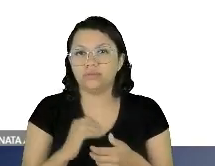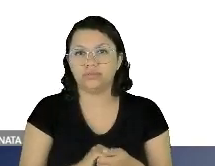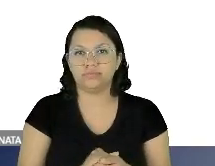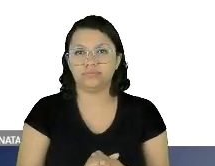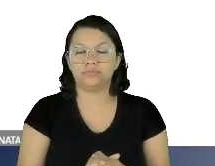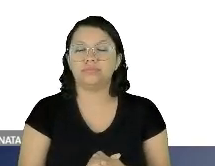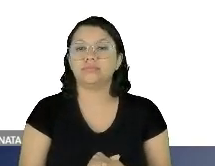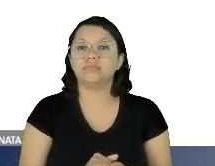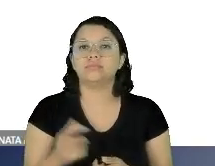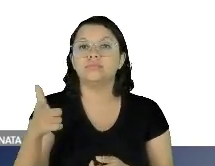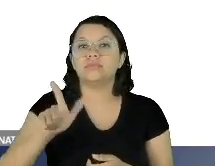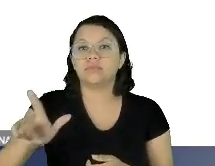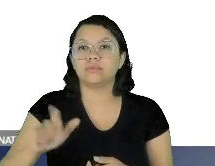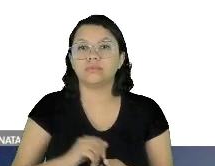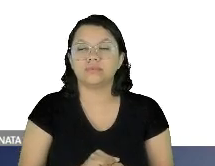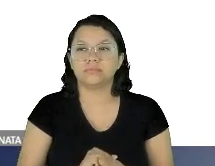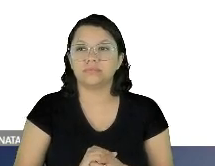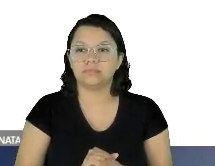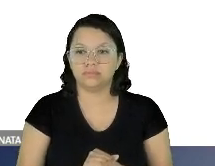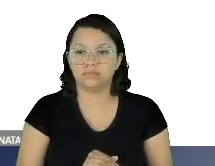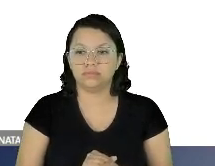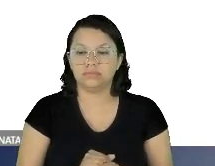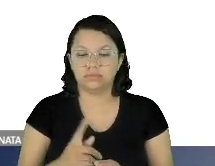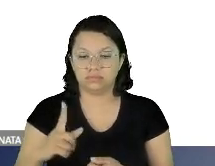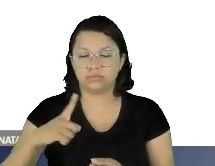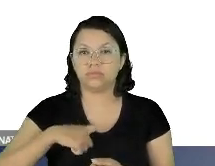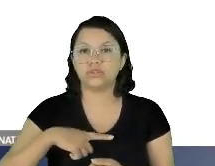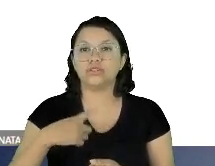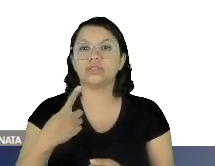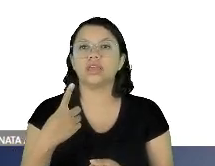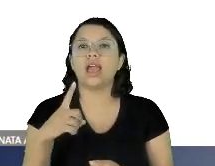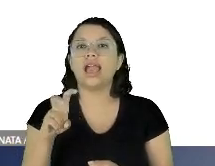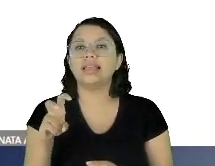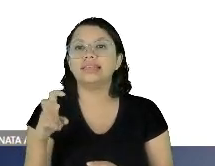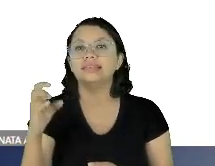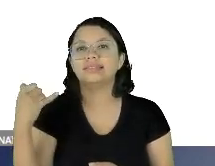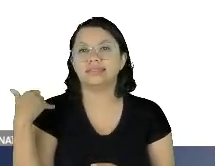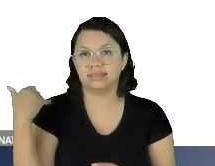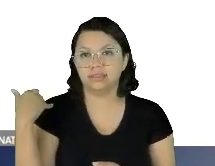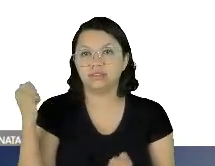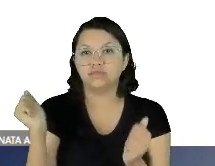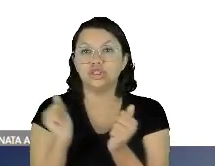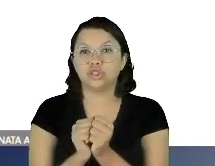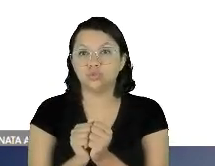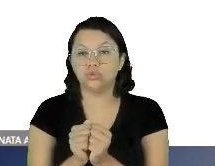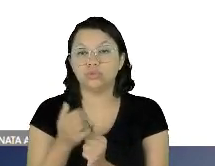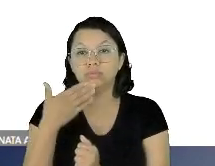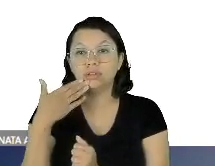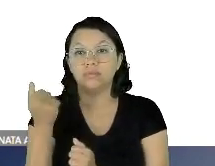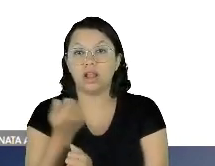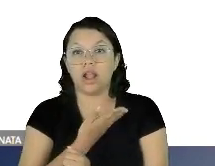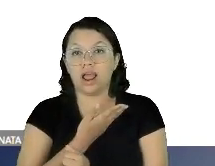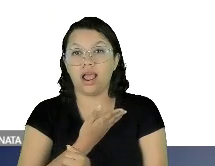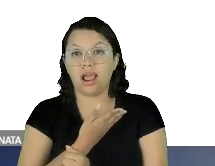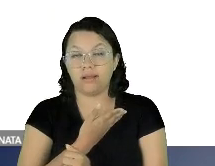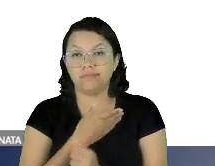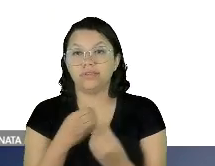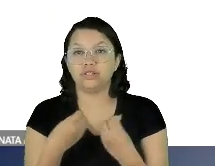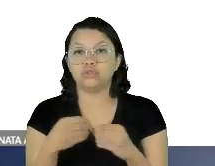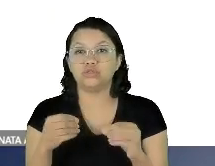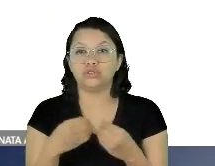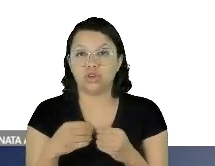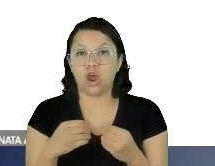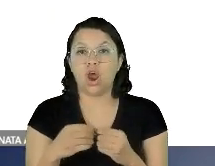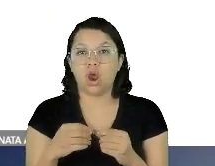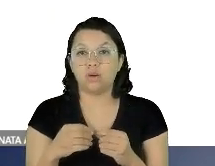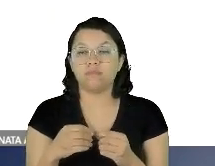Outro tweet. Eu tinha 15 anos e estava com a minha melhor amiga no shopping. Nós tínhamos acabado de sair do